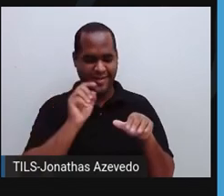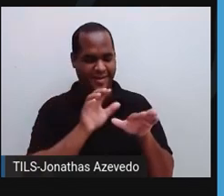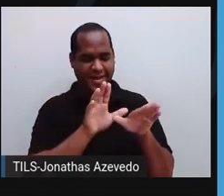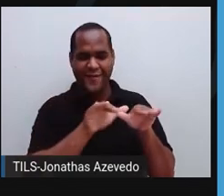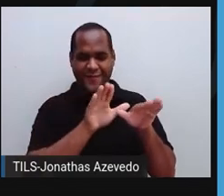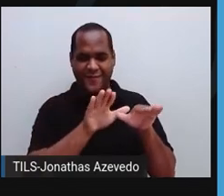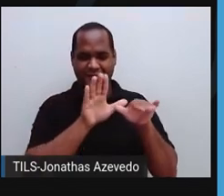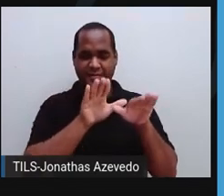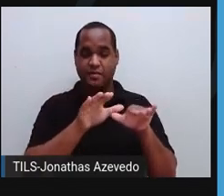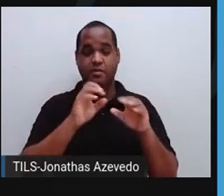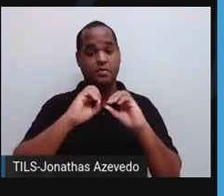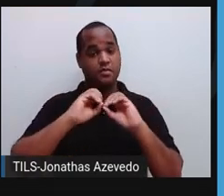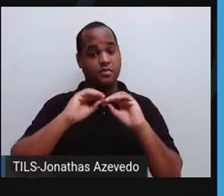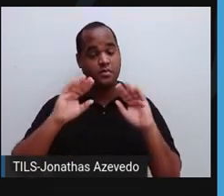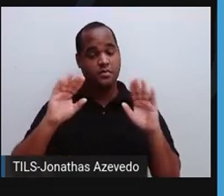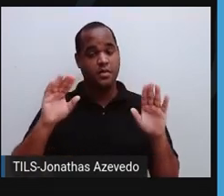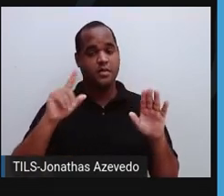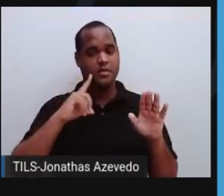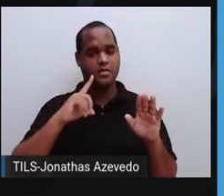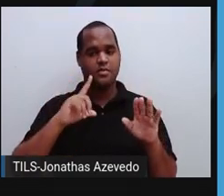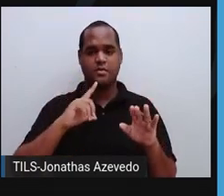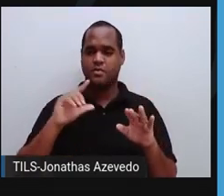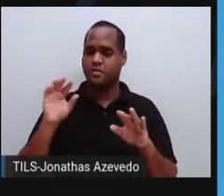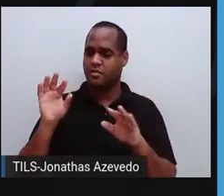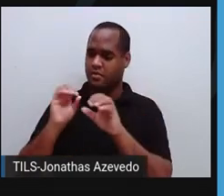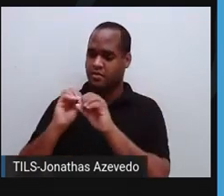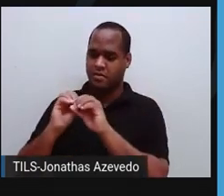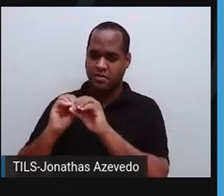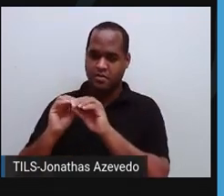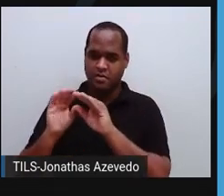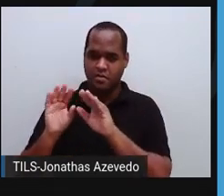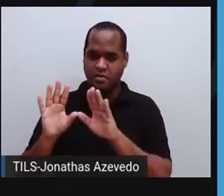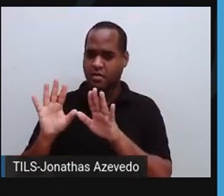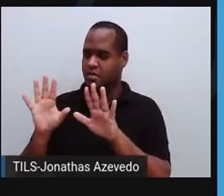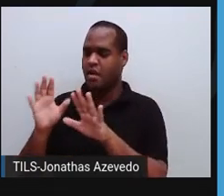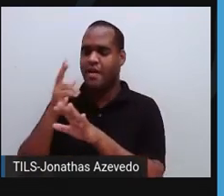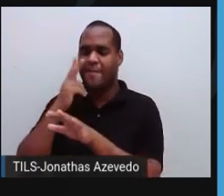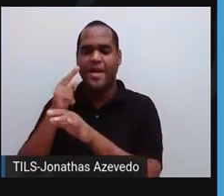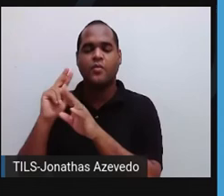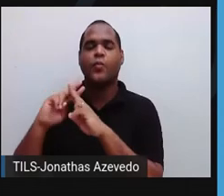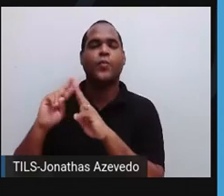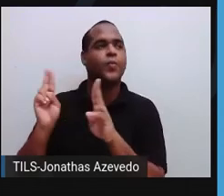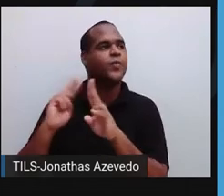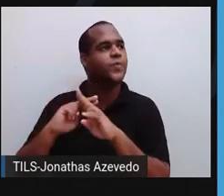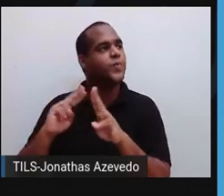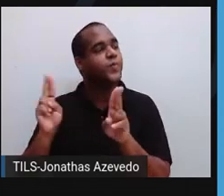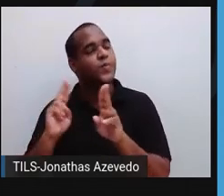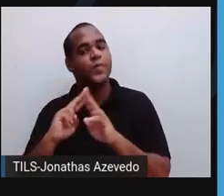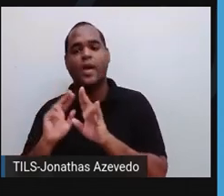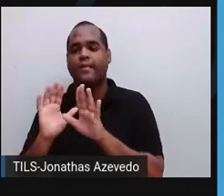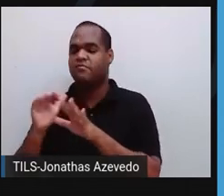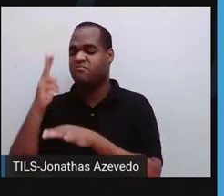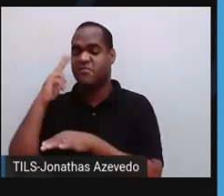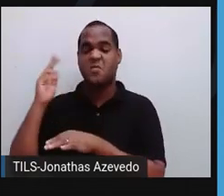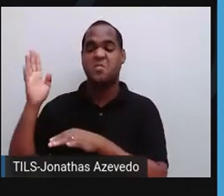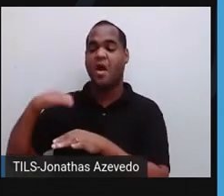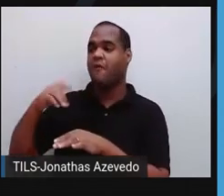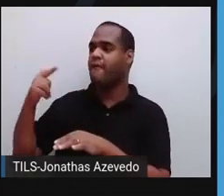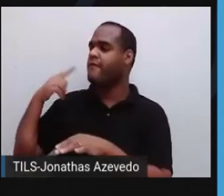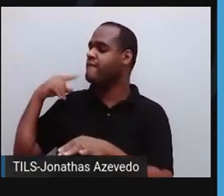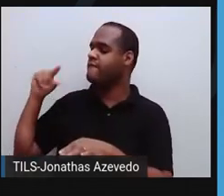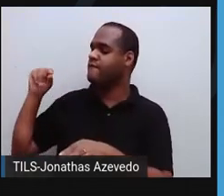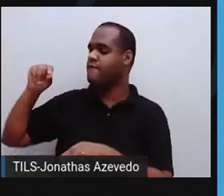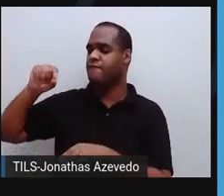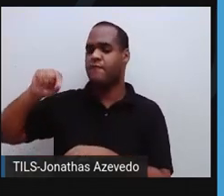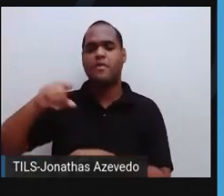Os troncos eram claros. Ela ser clara facilitava com que ela se disfarçasse naquele tronco. Quando uma presa, uma ave, vinha se alimentar,